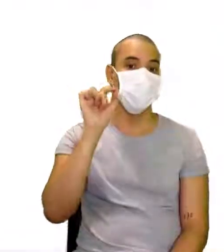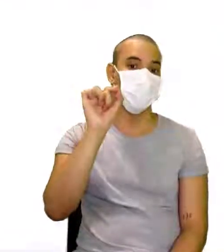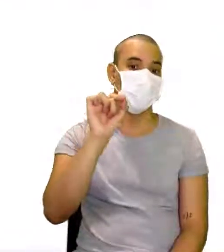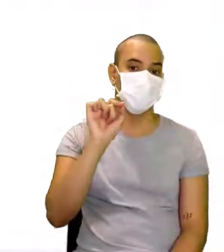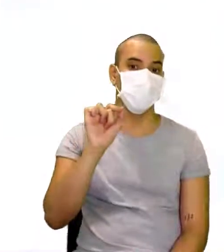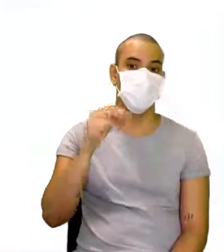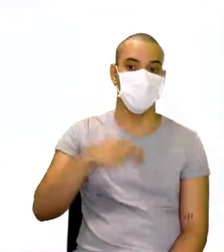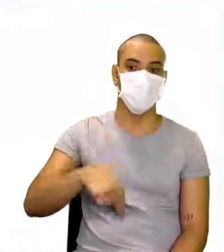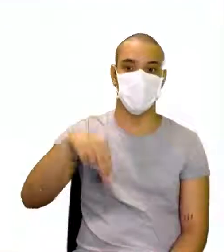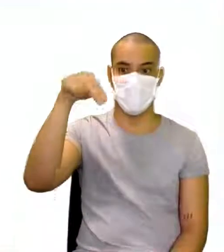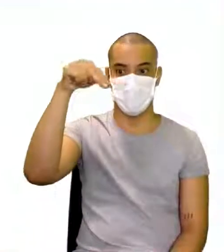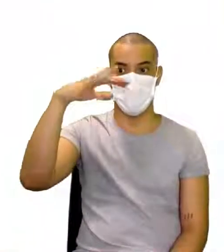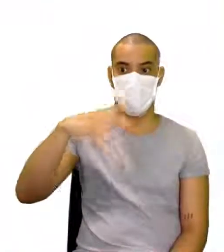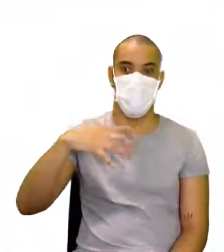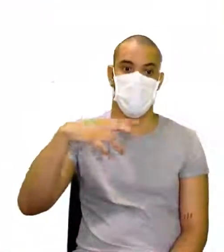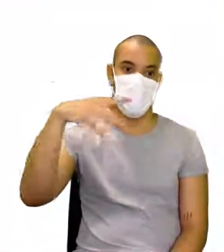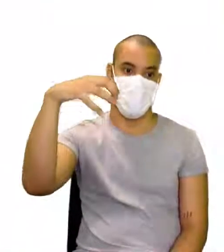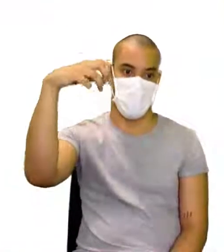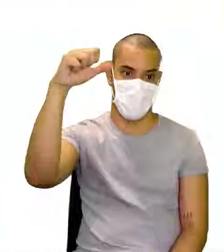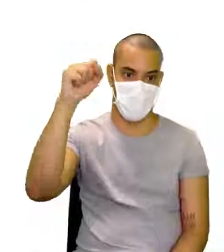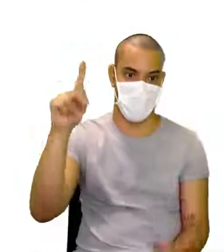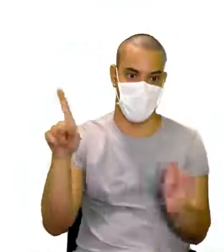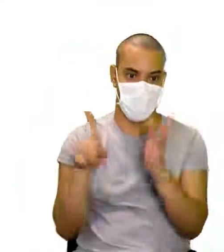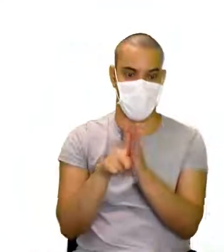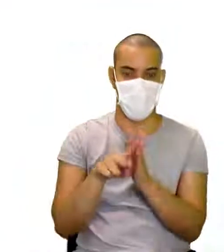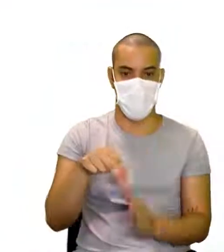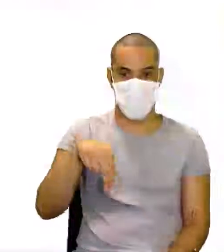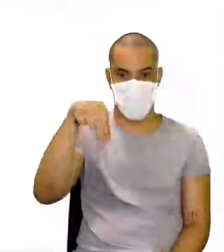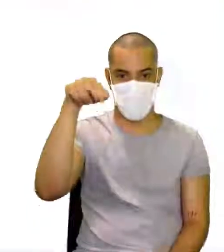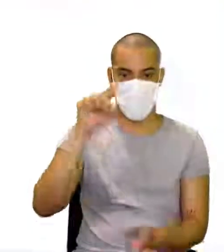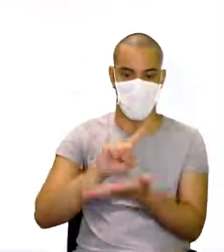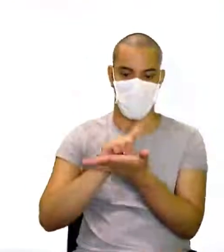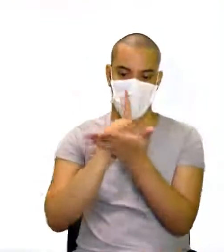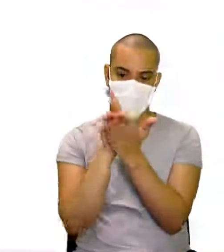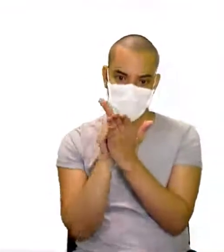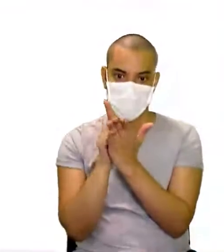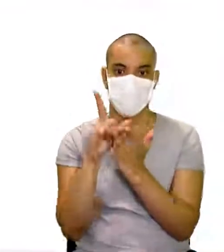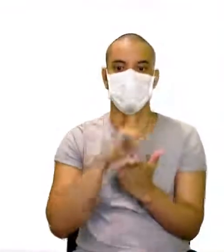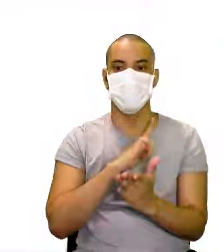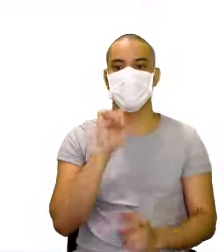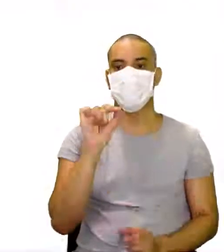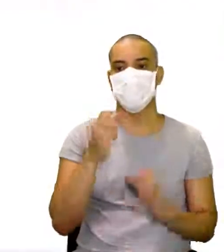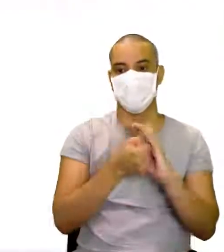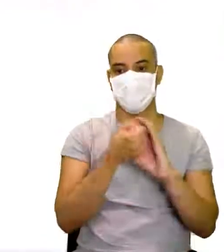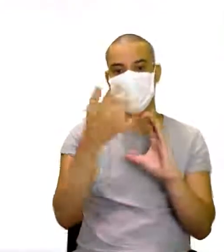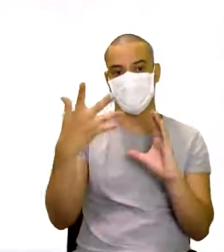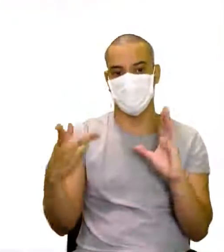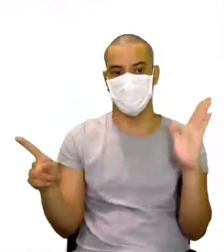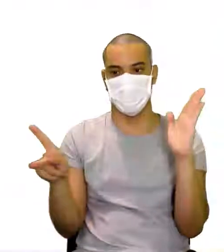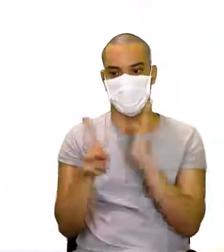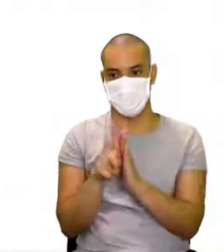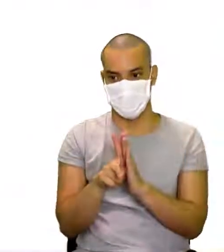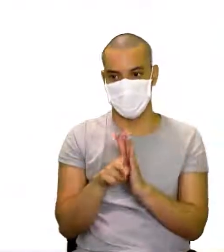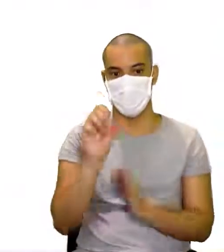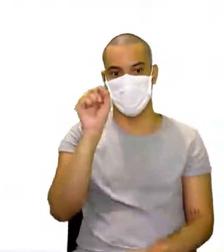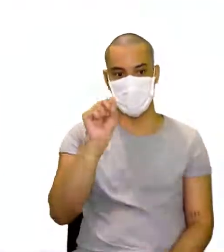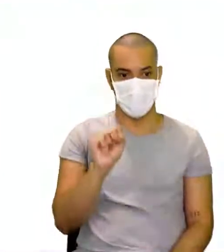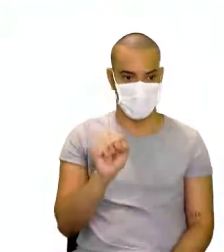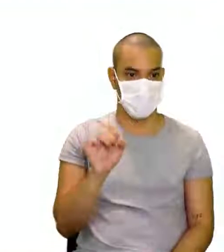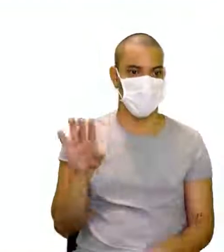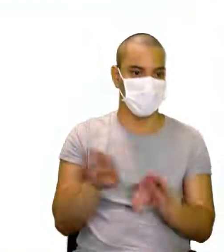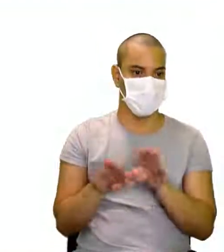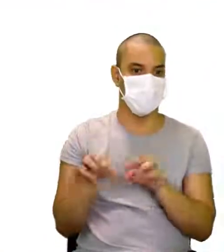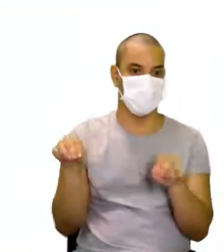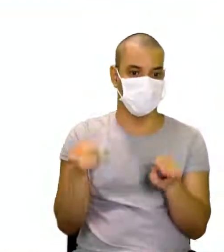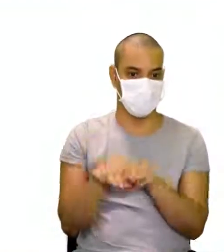da Terra atrai a extremidade norte da bússola, ele deve ter as características de um polo sul